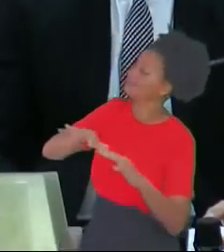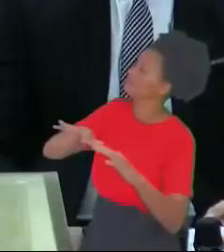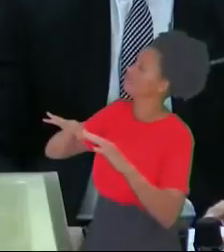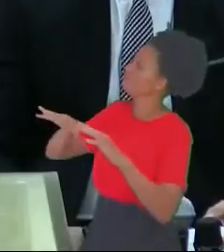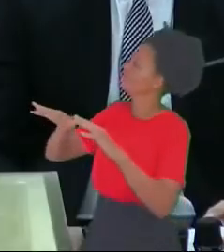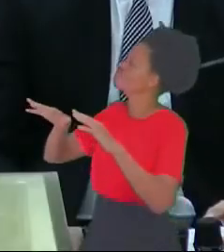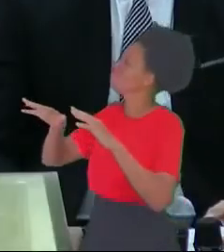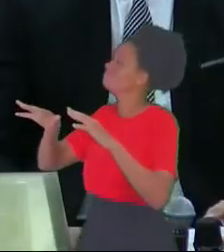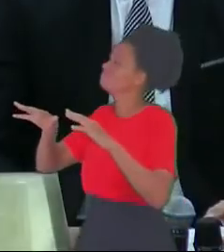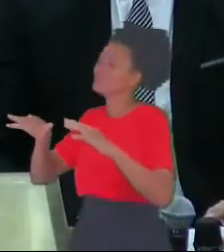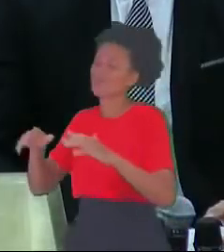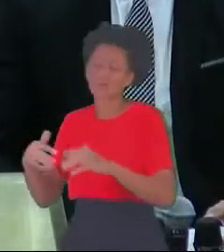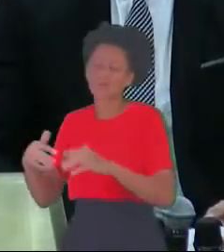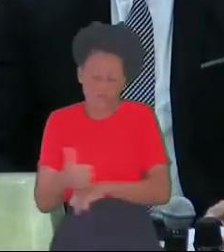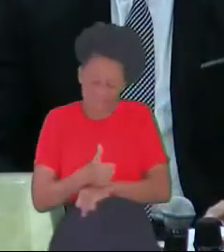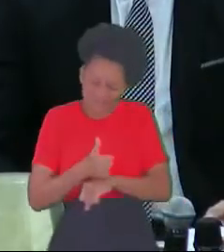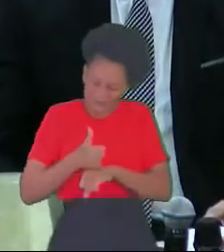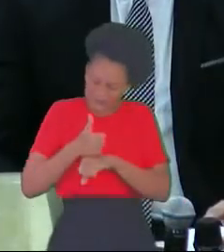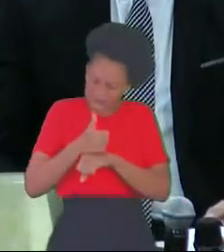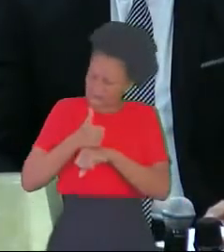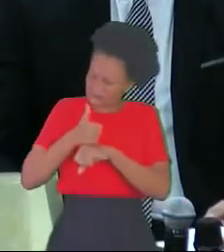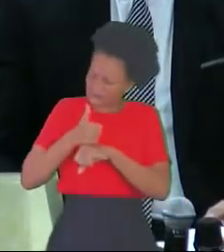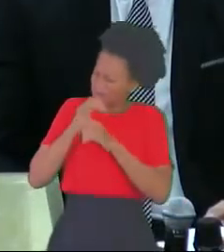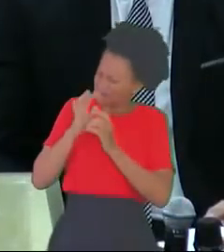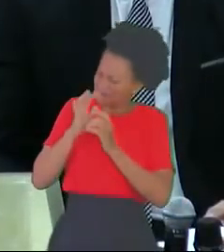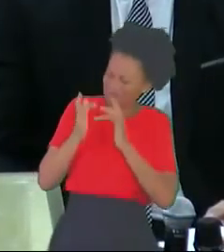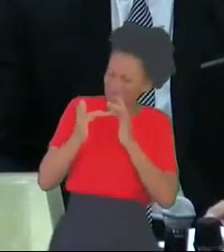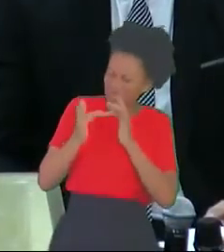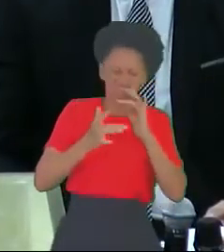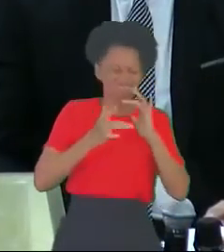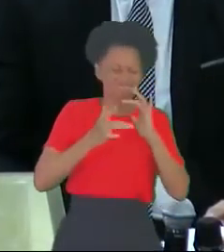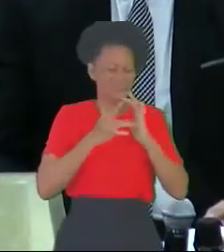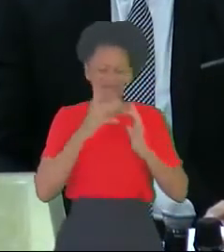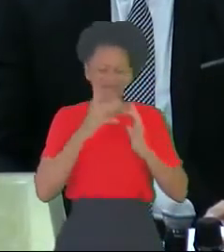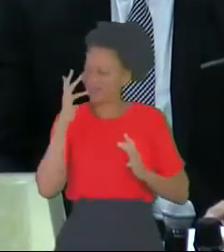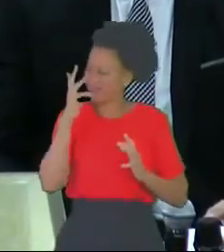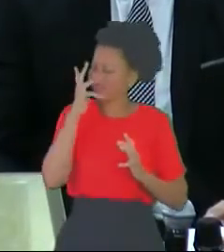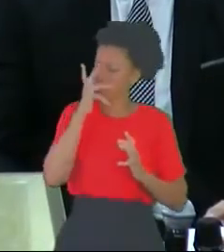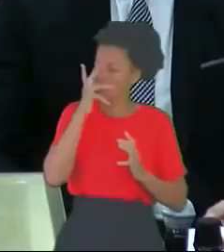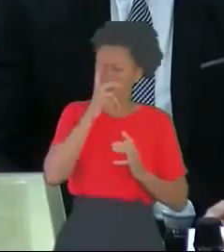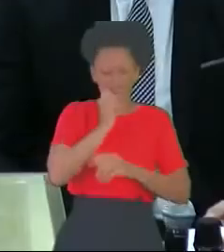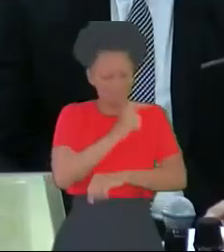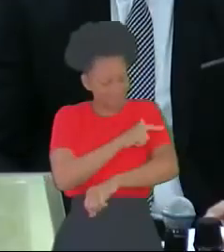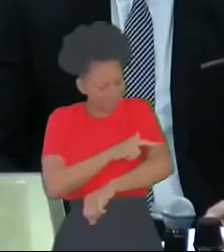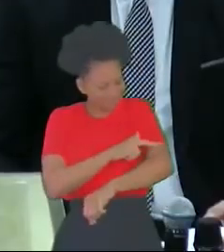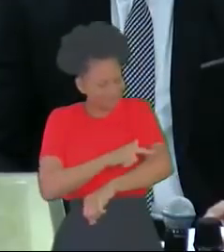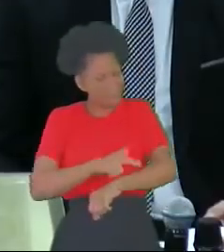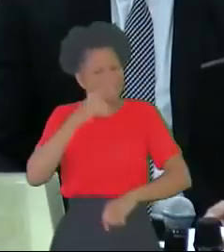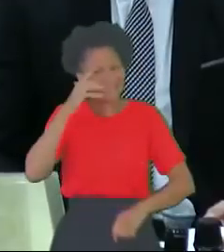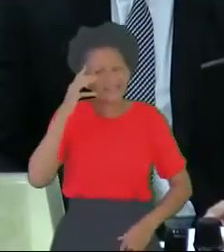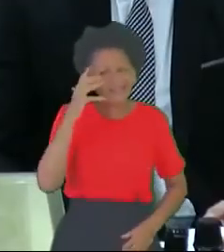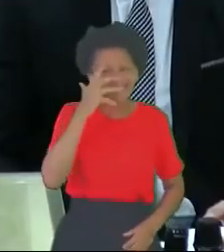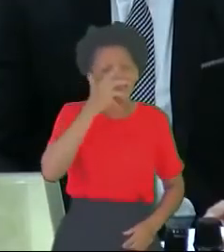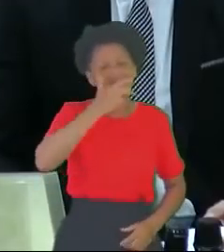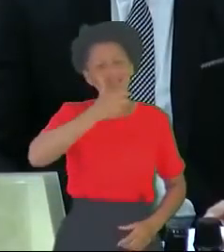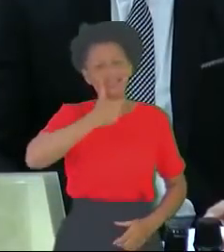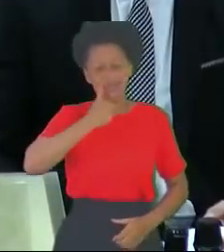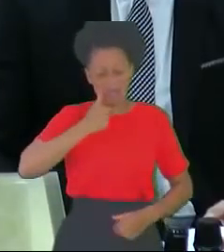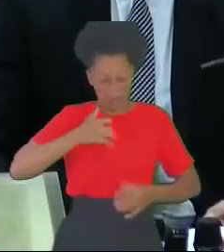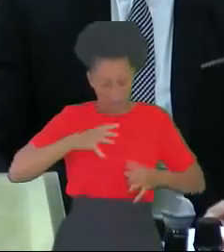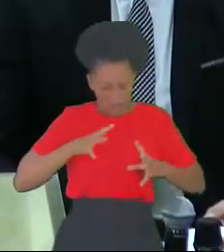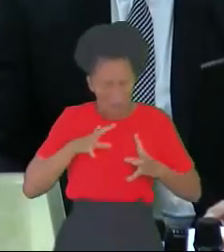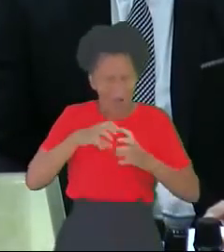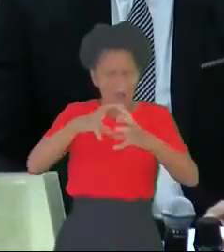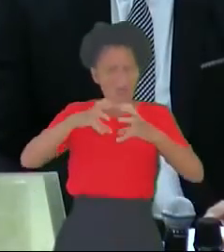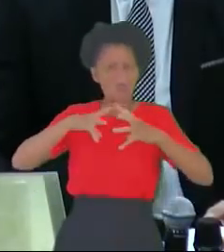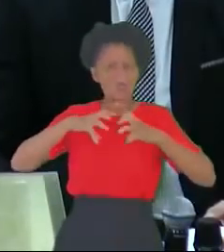tão singular Jesus, esbelto e muito gentil. Olha que coisa linda, irmãos. Ele não briga, ele